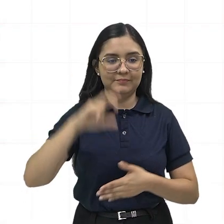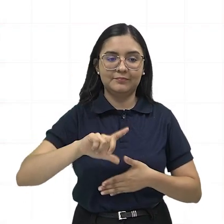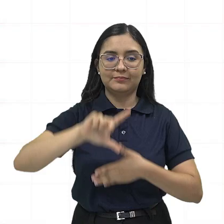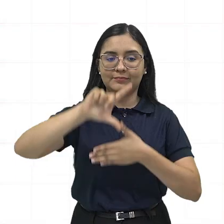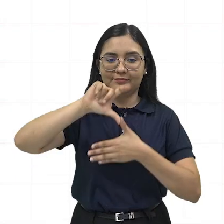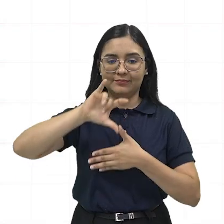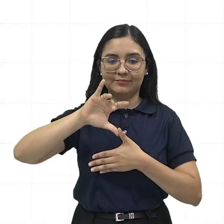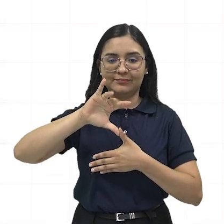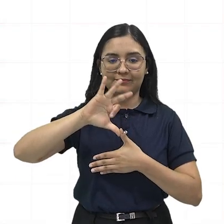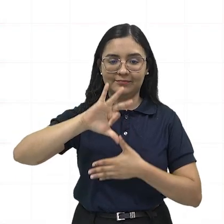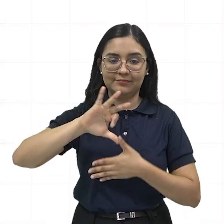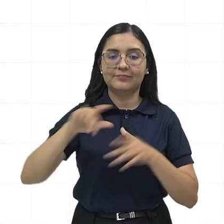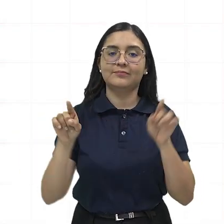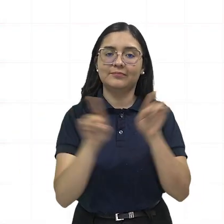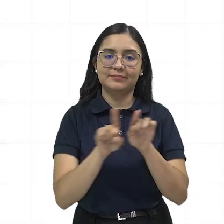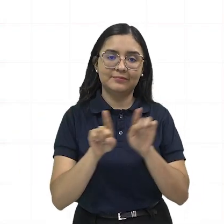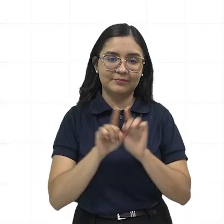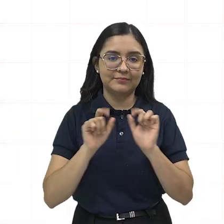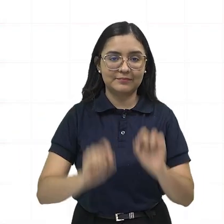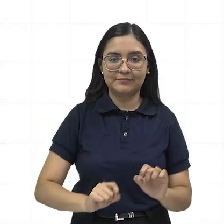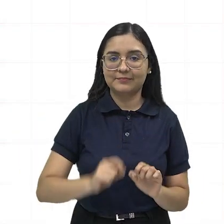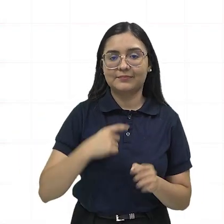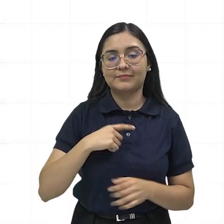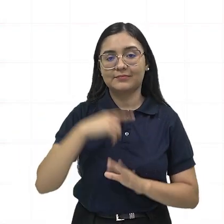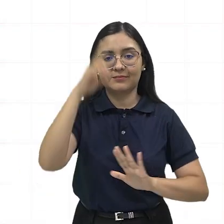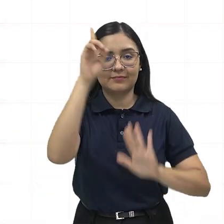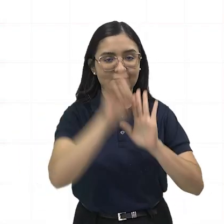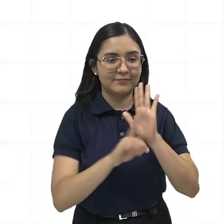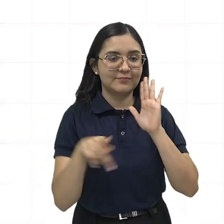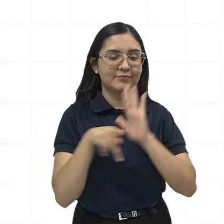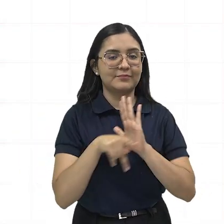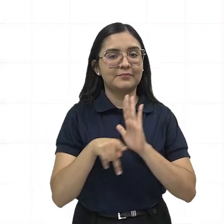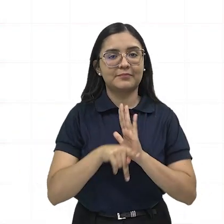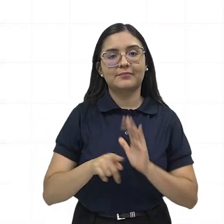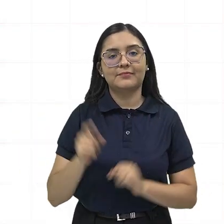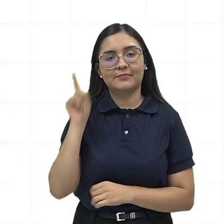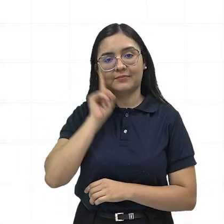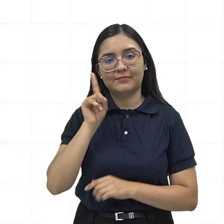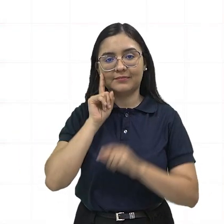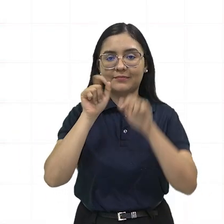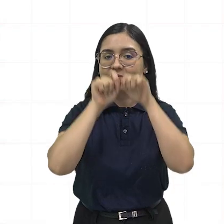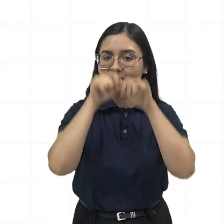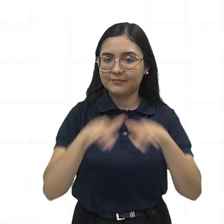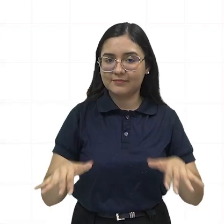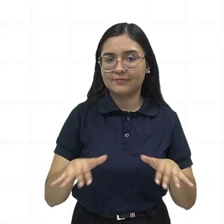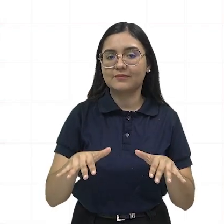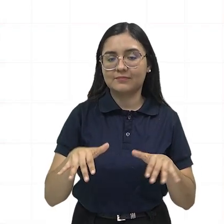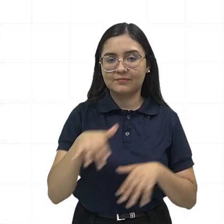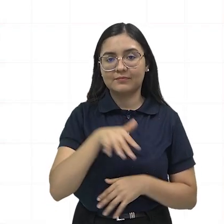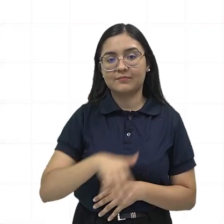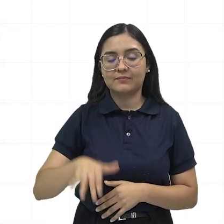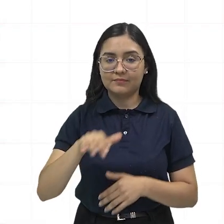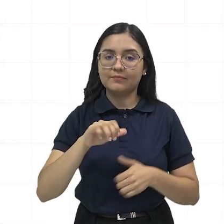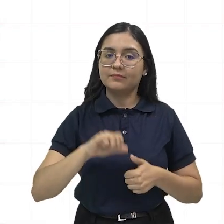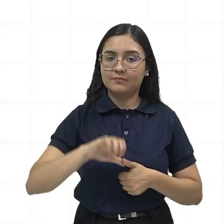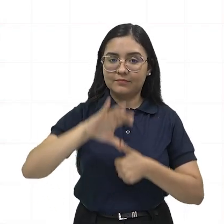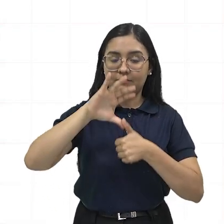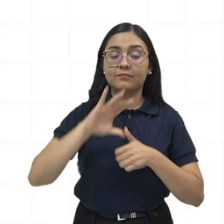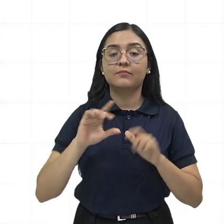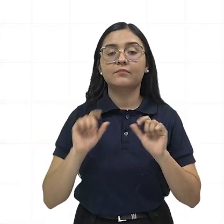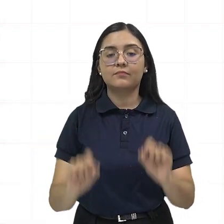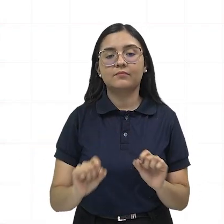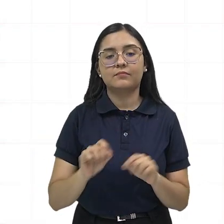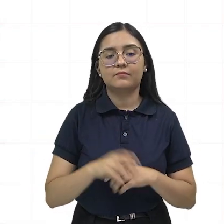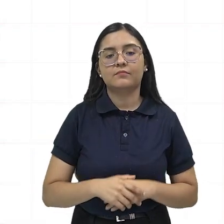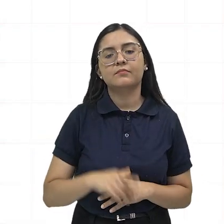anglo-saxônica e do direito dos Estados Unidos de se expandir pelo continente norte-americano, a visão de